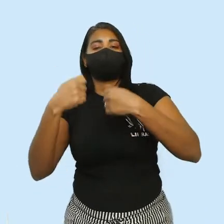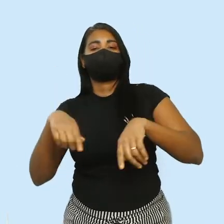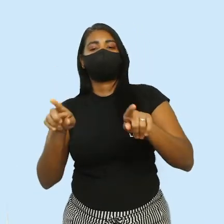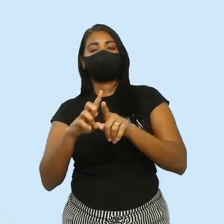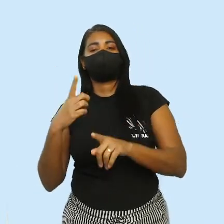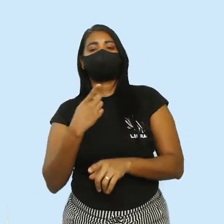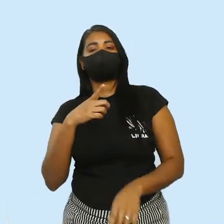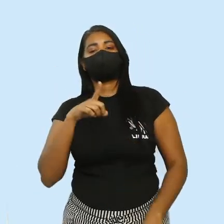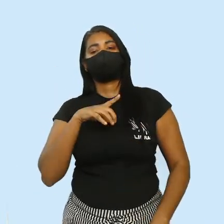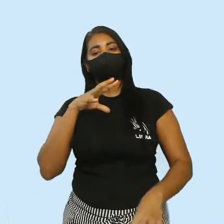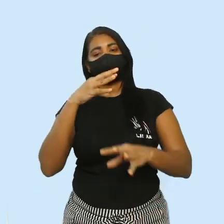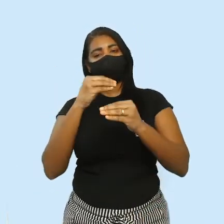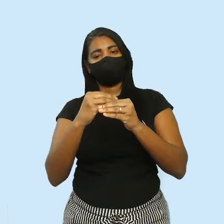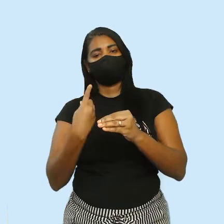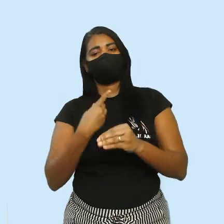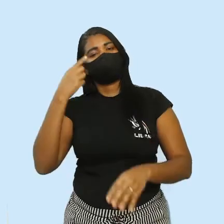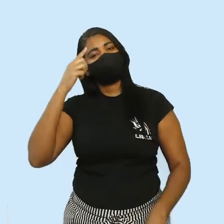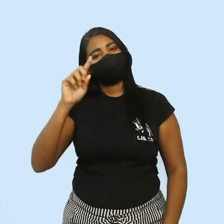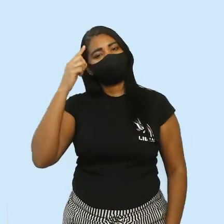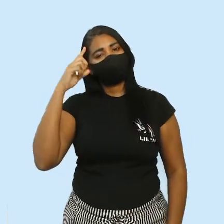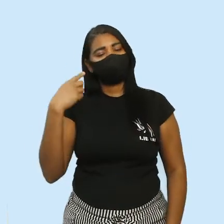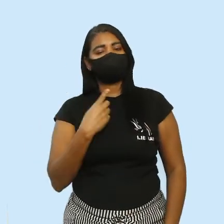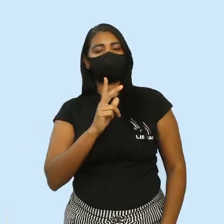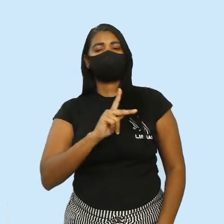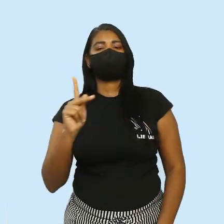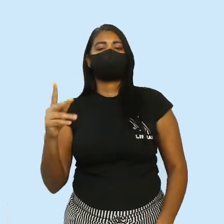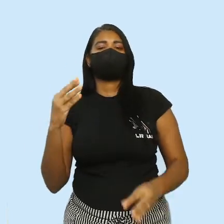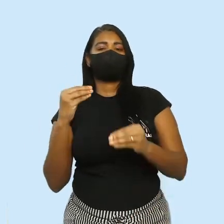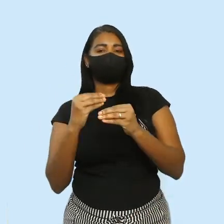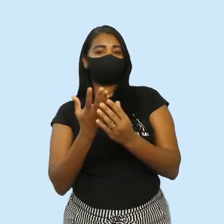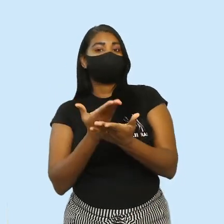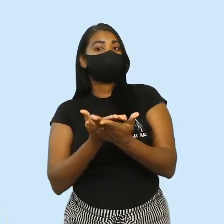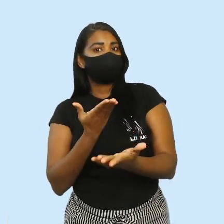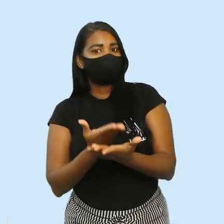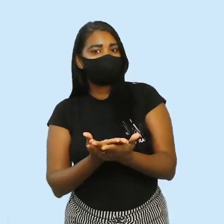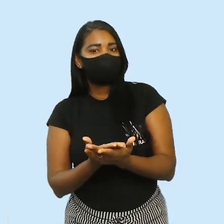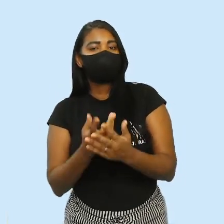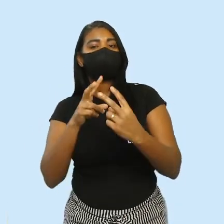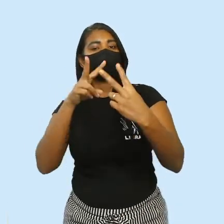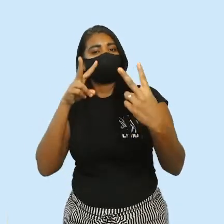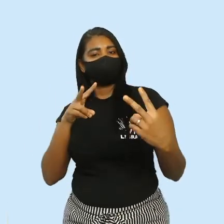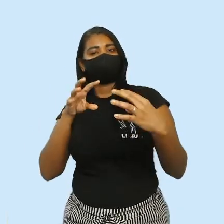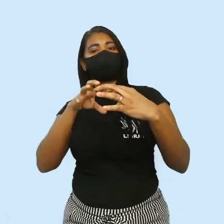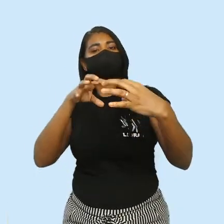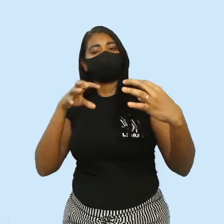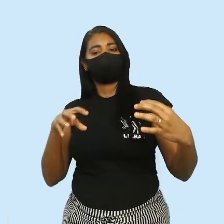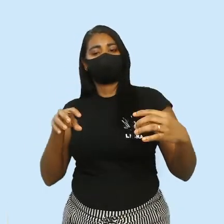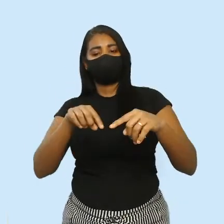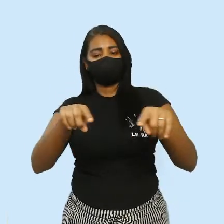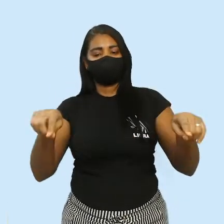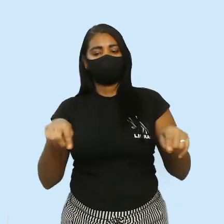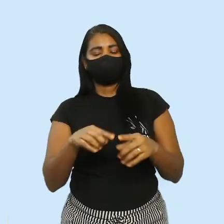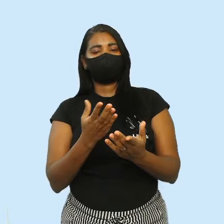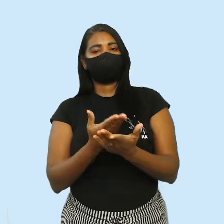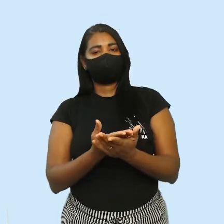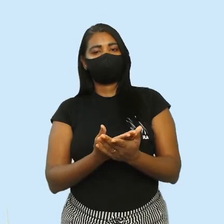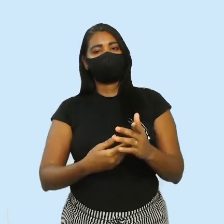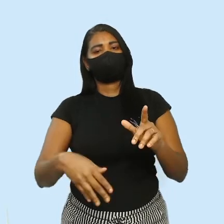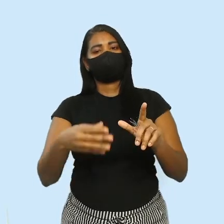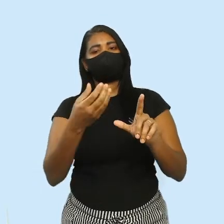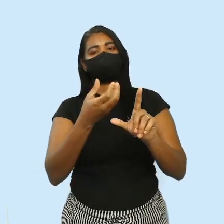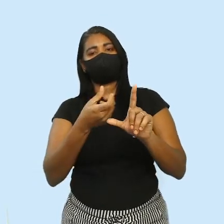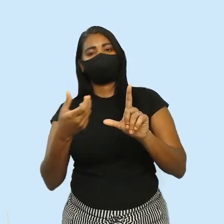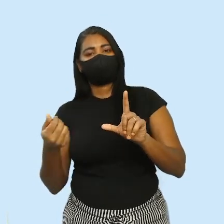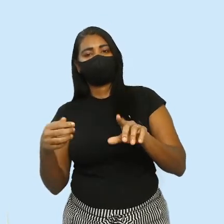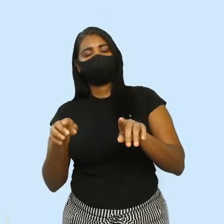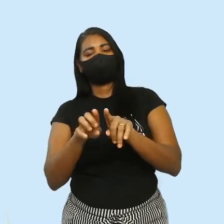a gente teve que incluir no nosso dia a dia. Tanto nós, professores, né, com as aulas online, com as salas de aula do Google, né, do